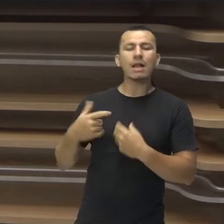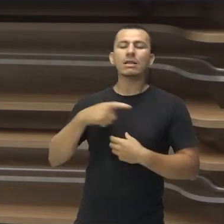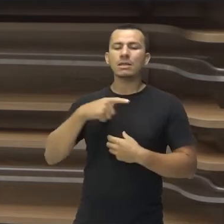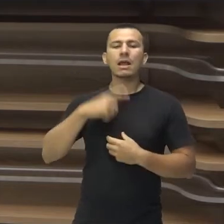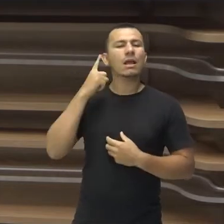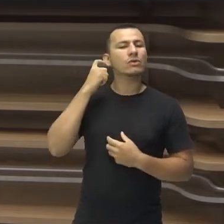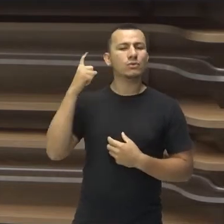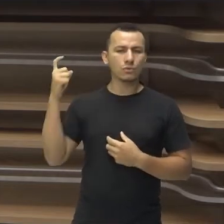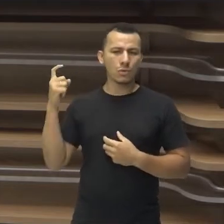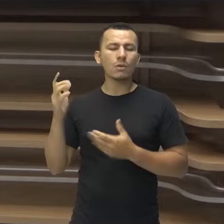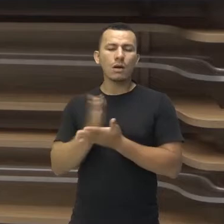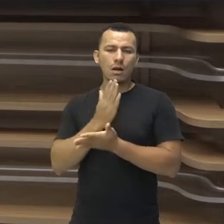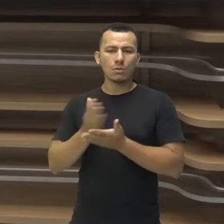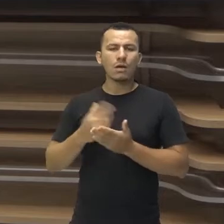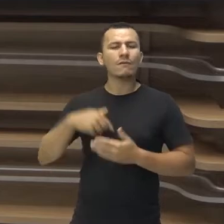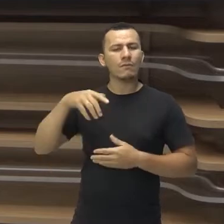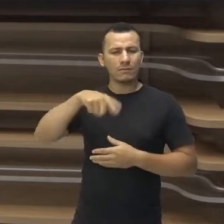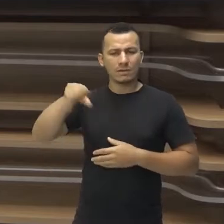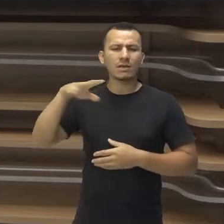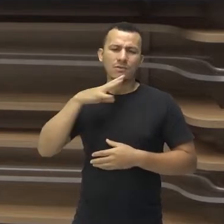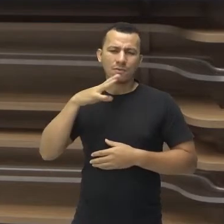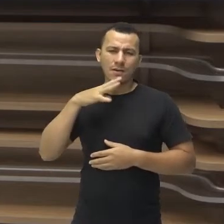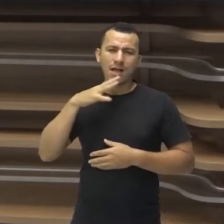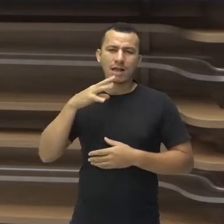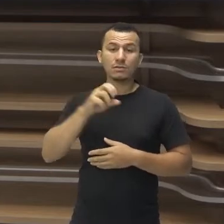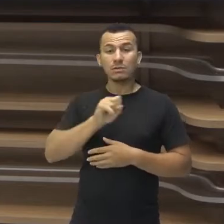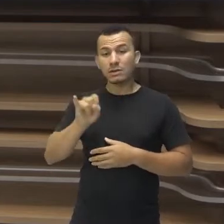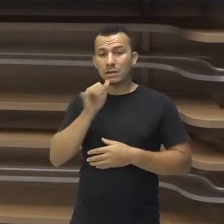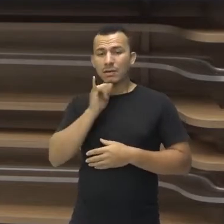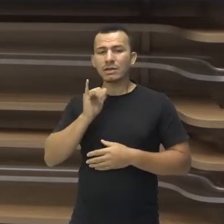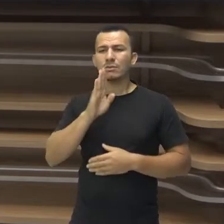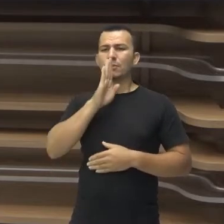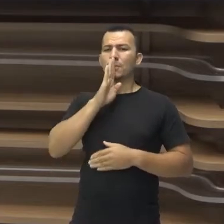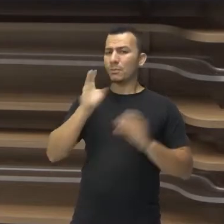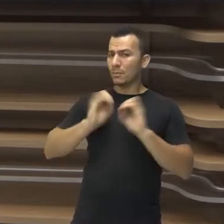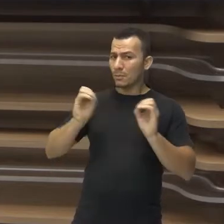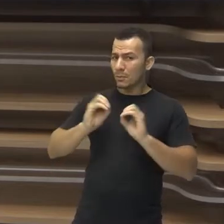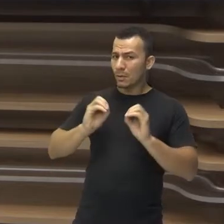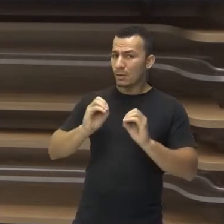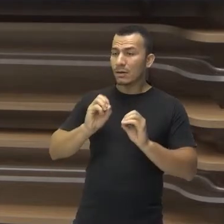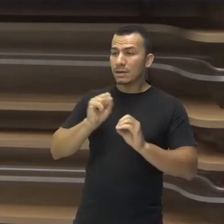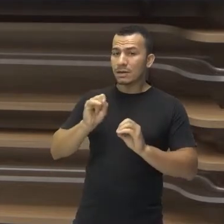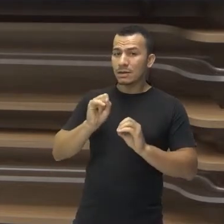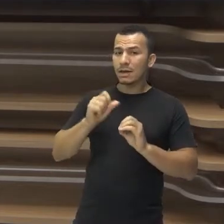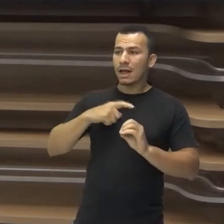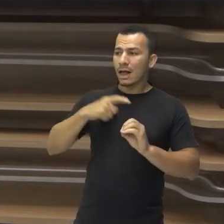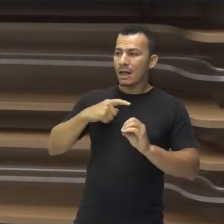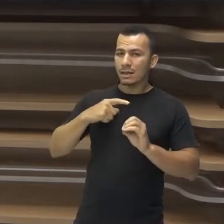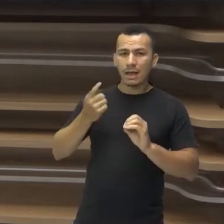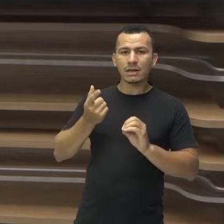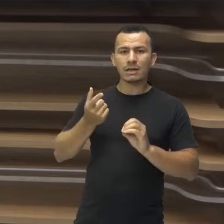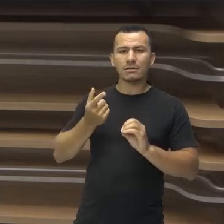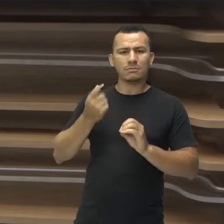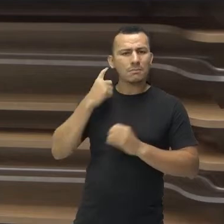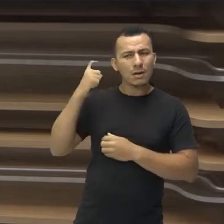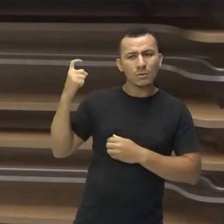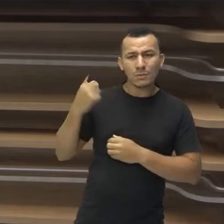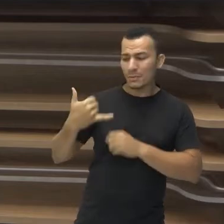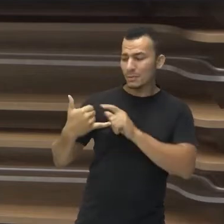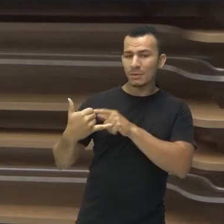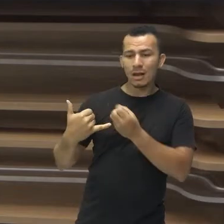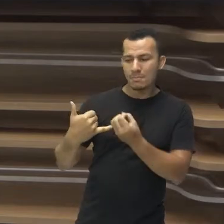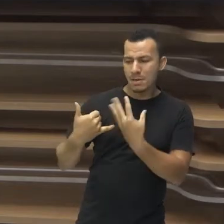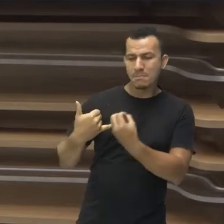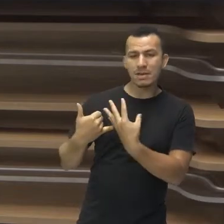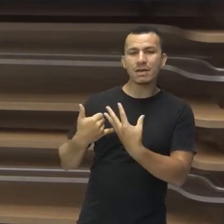das vezes ele está, se ele não estiver no silencioso, lógico, ele vai emitir um sinal sonoro, vai tocar uma notificação ali. Aí